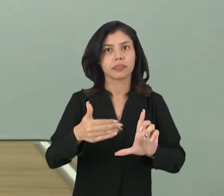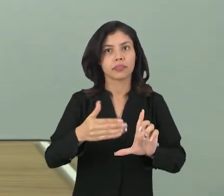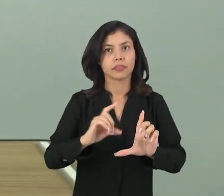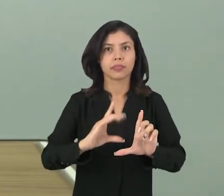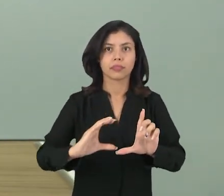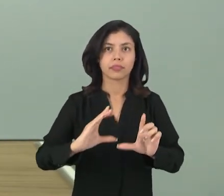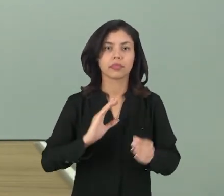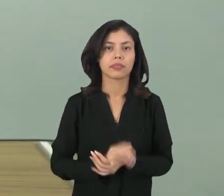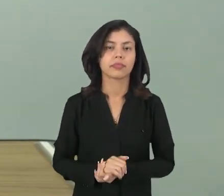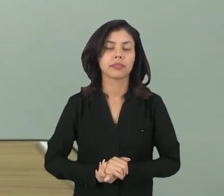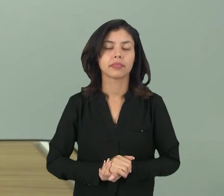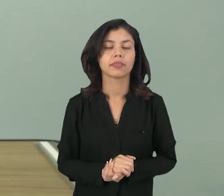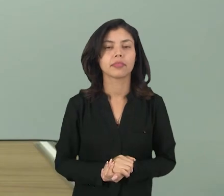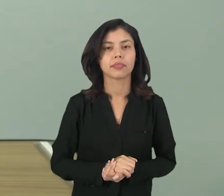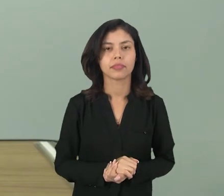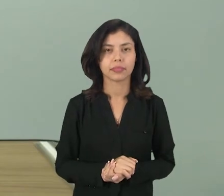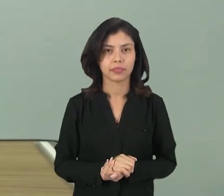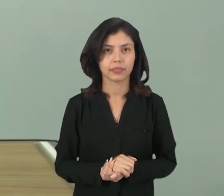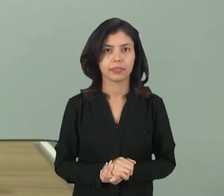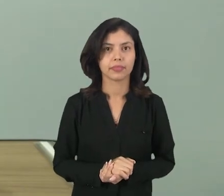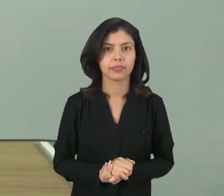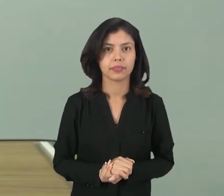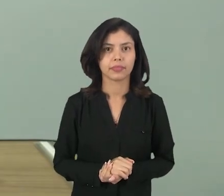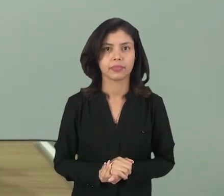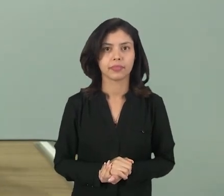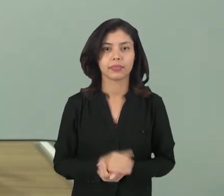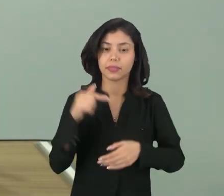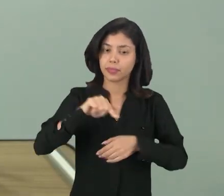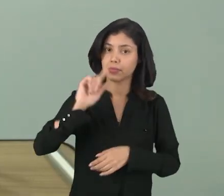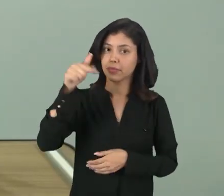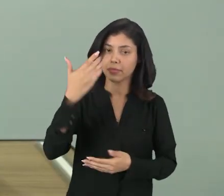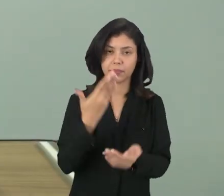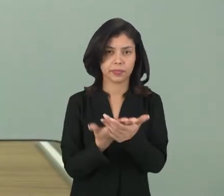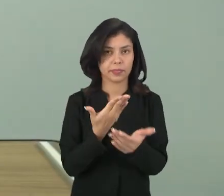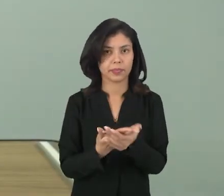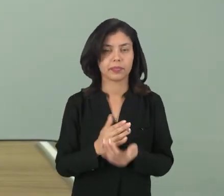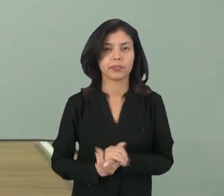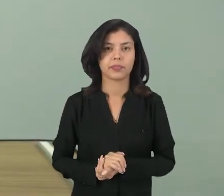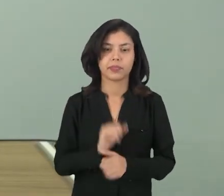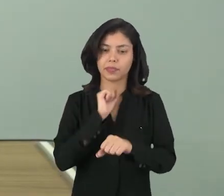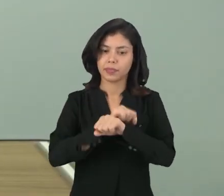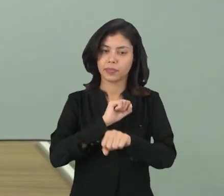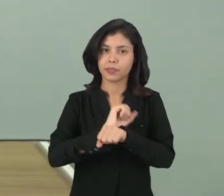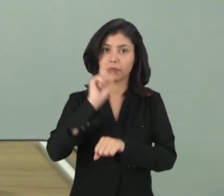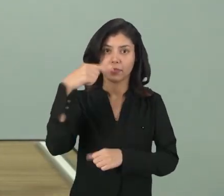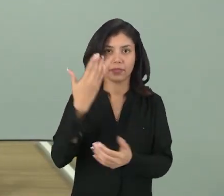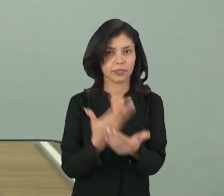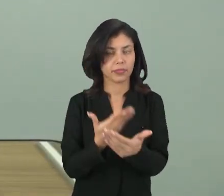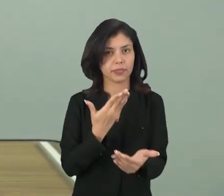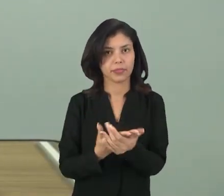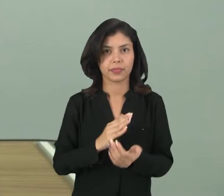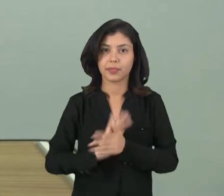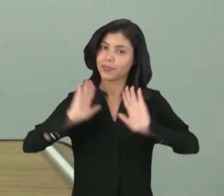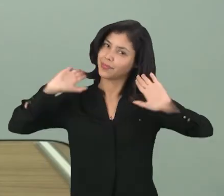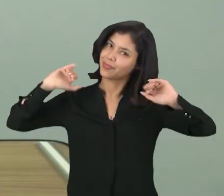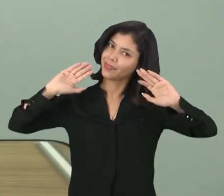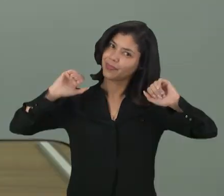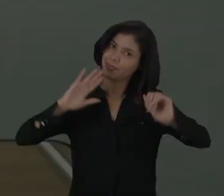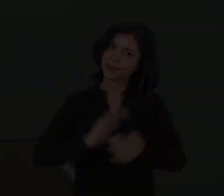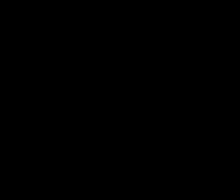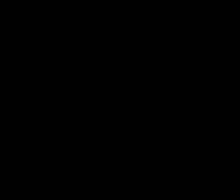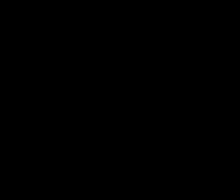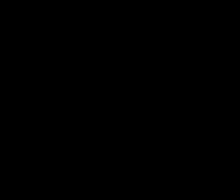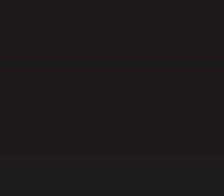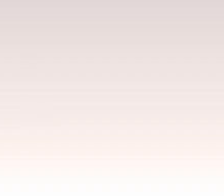nossa plataforma. Acesse a nossa plataforma Eduque para essa e outras aulas. E eu espero vocês na próxima aula. Tchau, tchau!